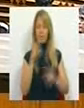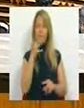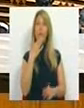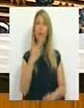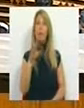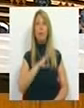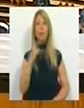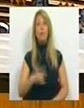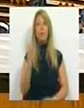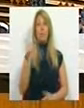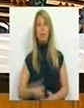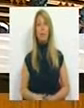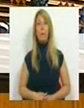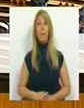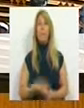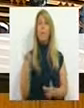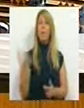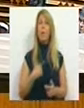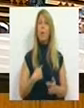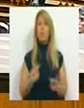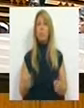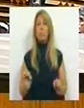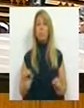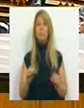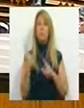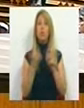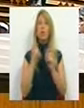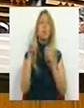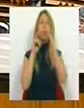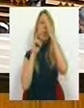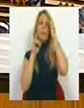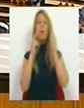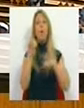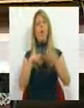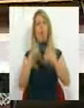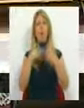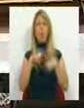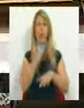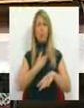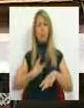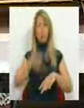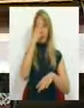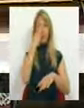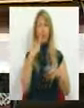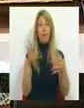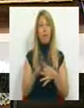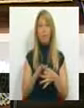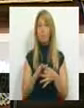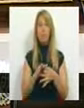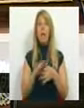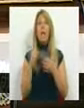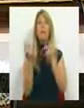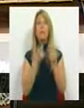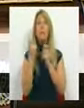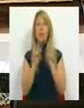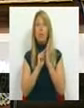Obrigado, Sr. Presidente. Nós não estamos a discutir a proteção das lojas históricas, nós estamos a discutir a reversão da lei das rendas. Não